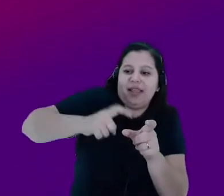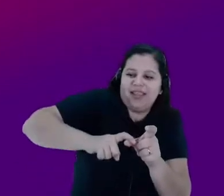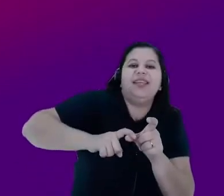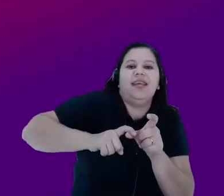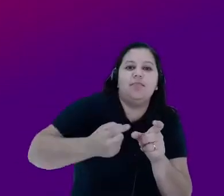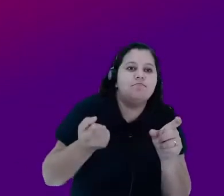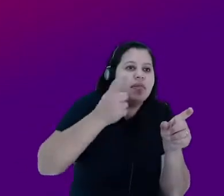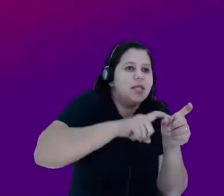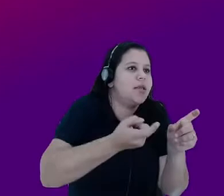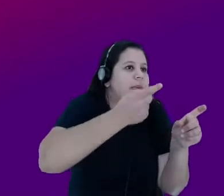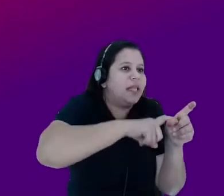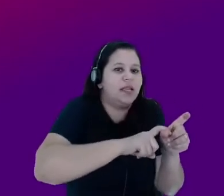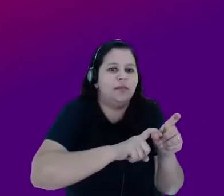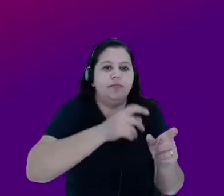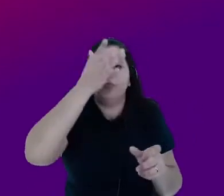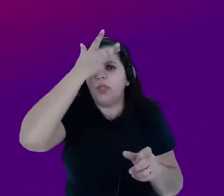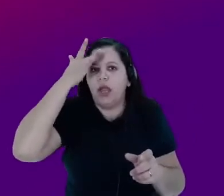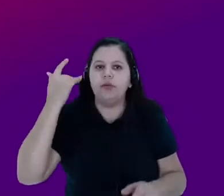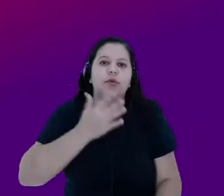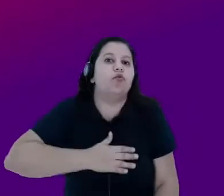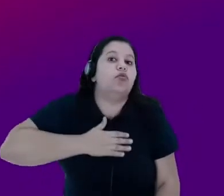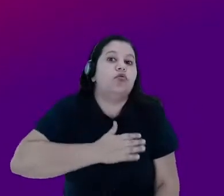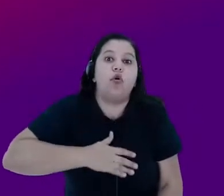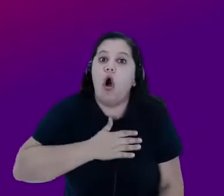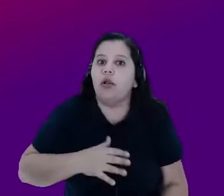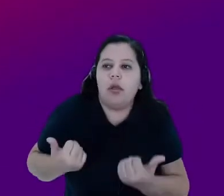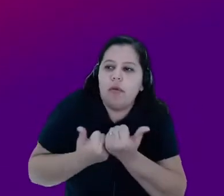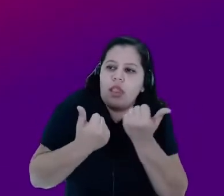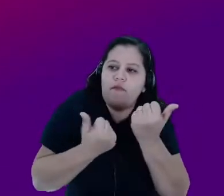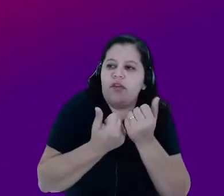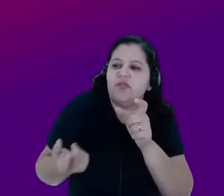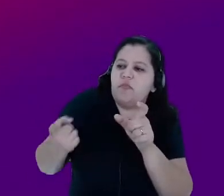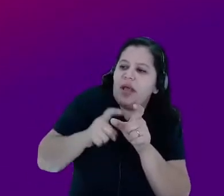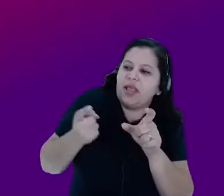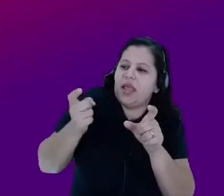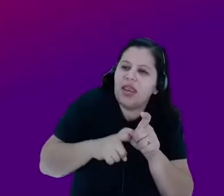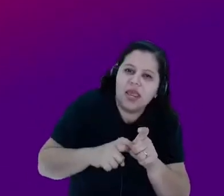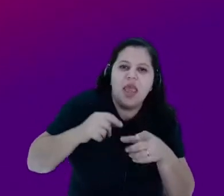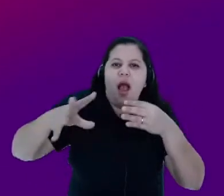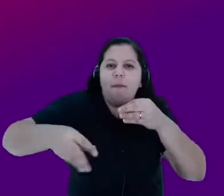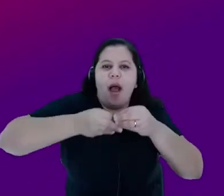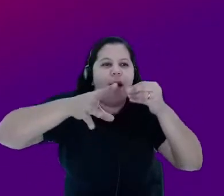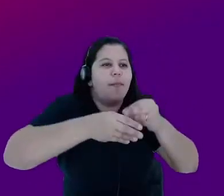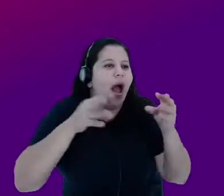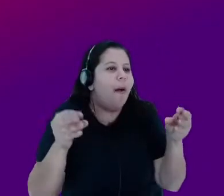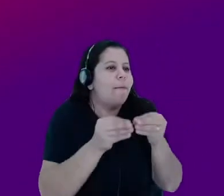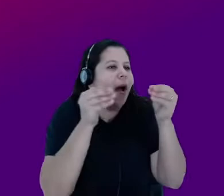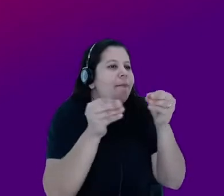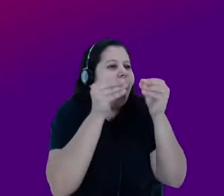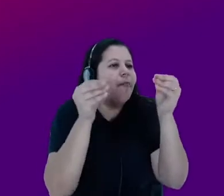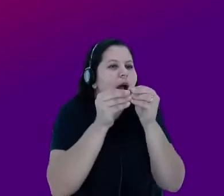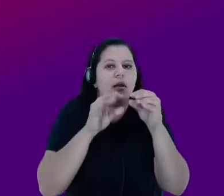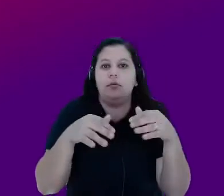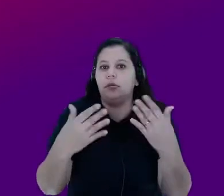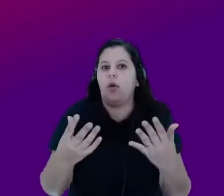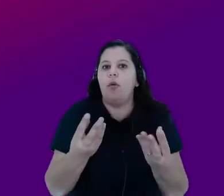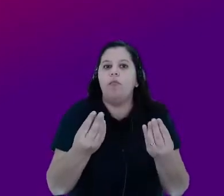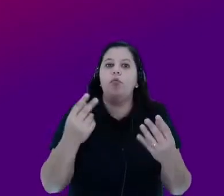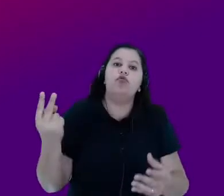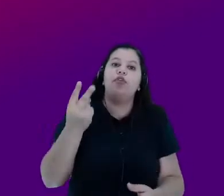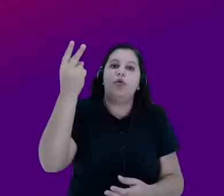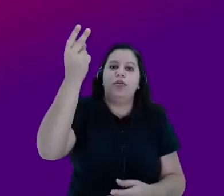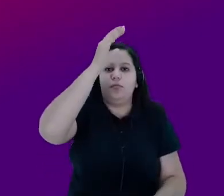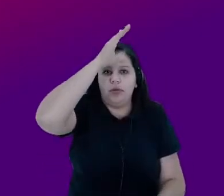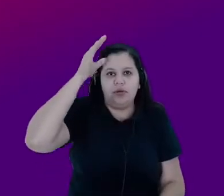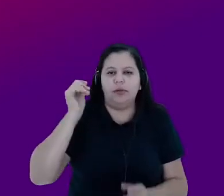as pessoas gostam de ter benefícios. Elas gostam de ter parcerias, benefícios, milha, cashback. Então, ele é muito valorizado pelo cliente e está virando um